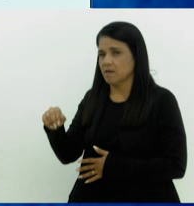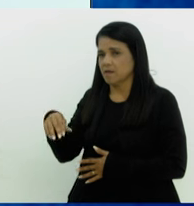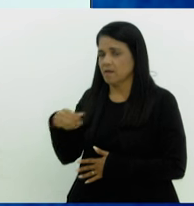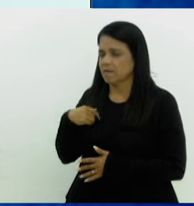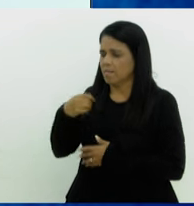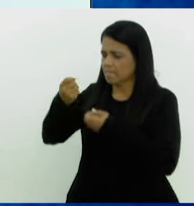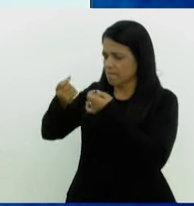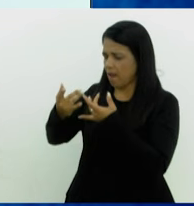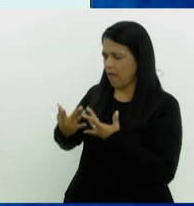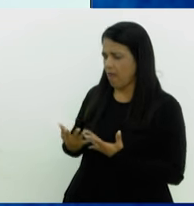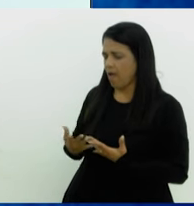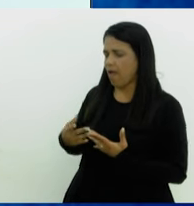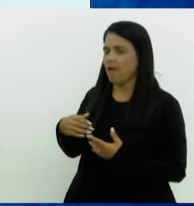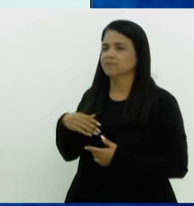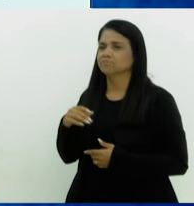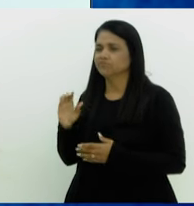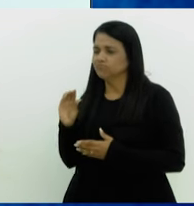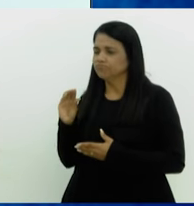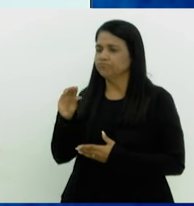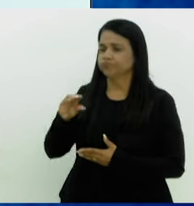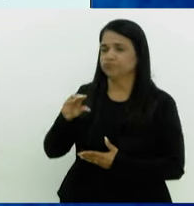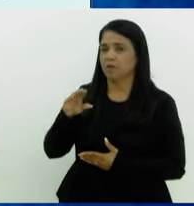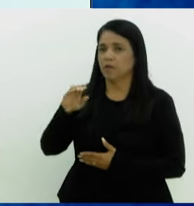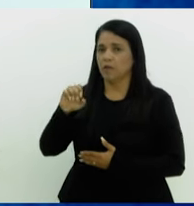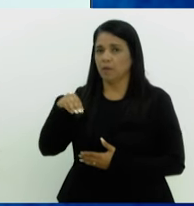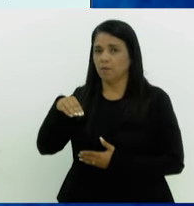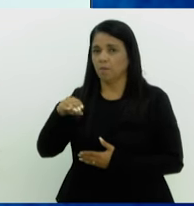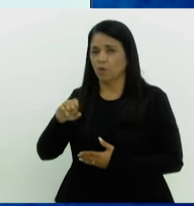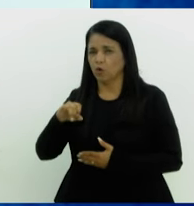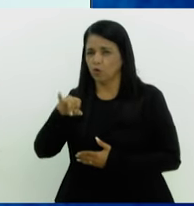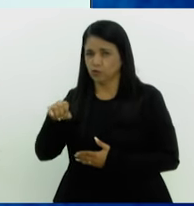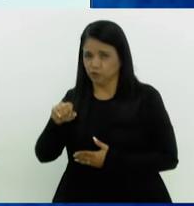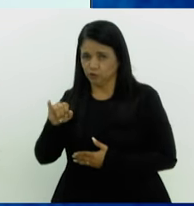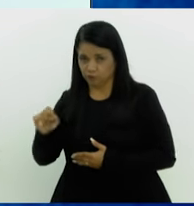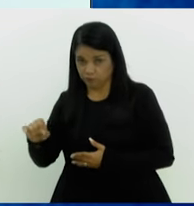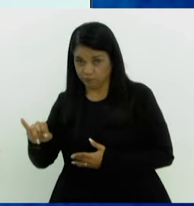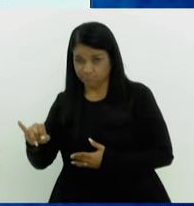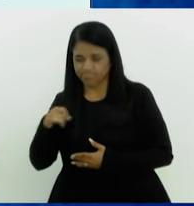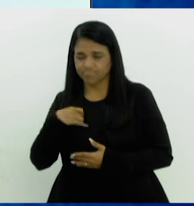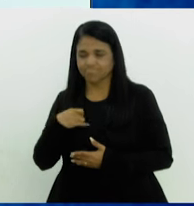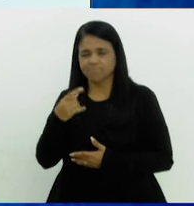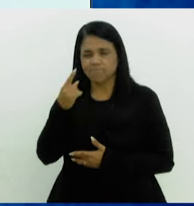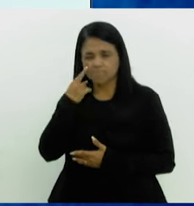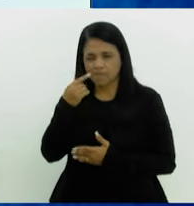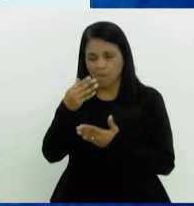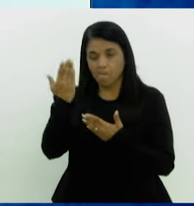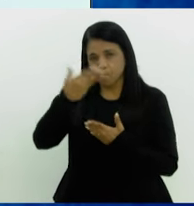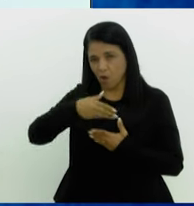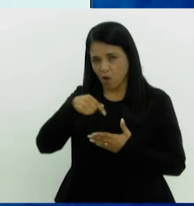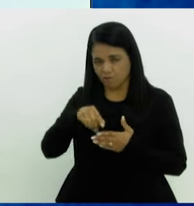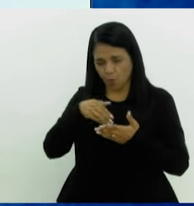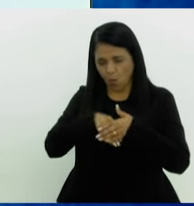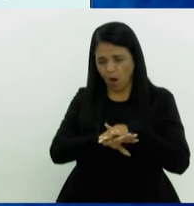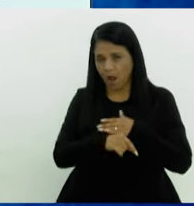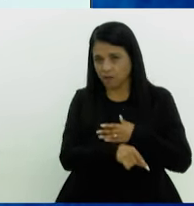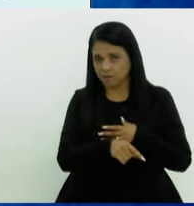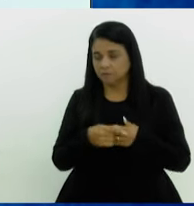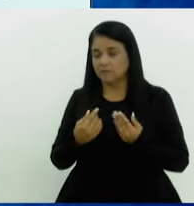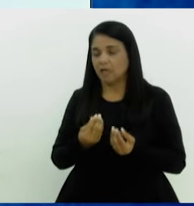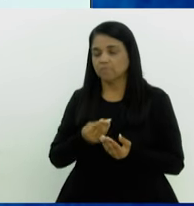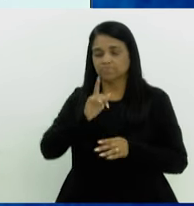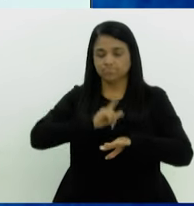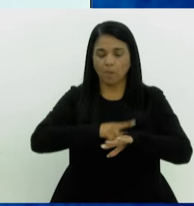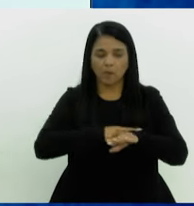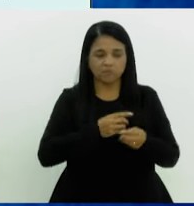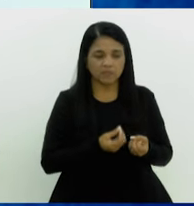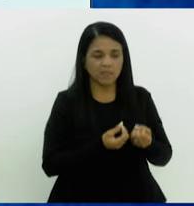usar emoji e eu tô guardando evidência guardando evidência no determinado momento pronto entrego para as autoridades com competentes pro